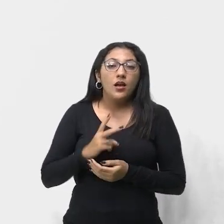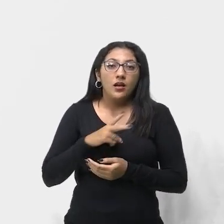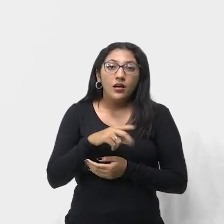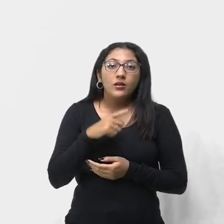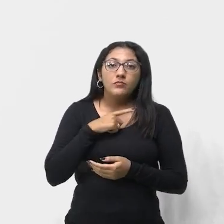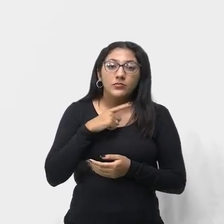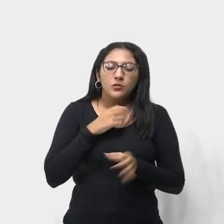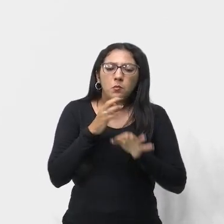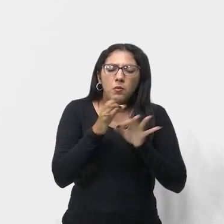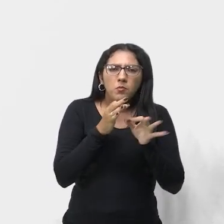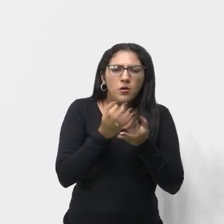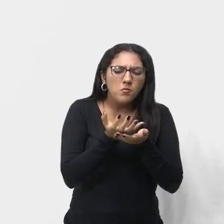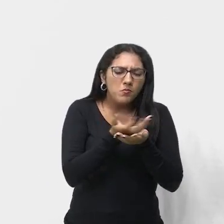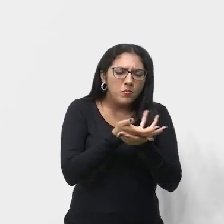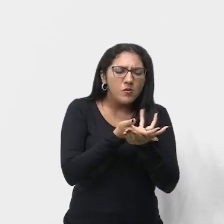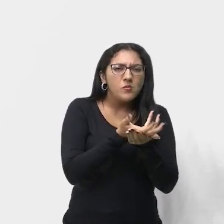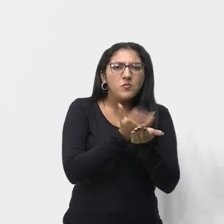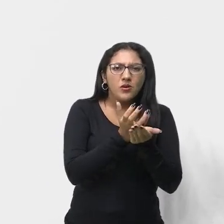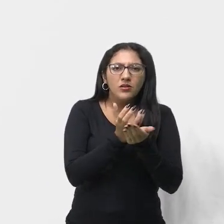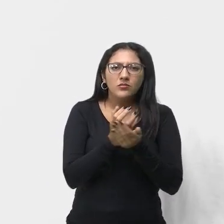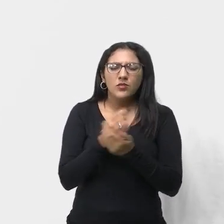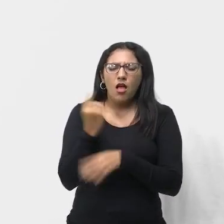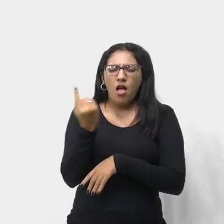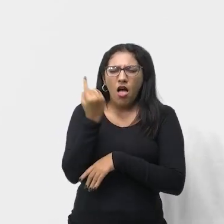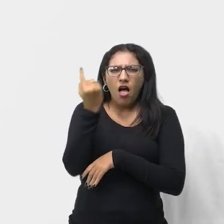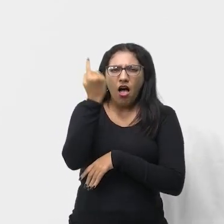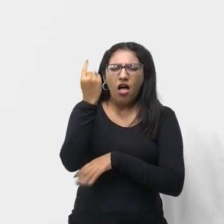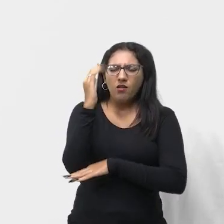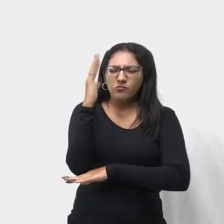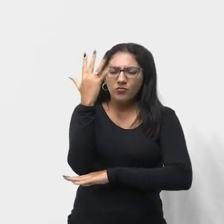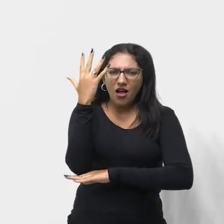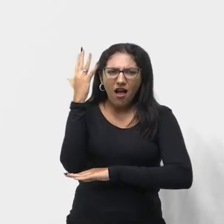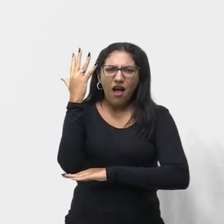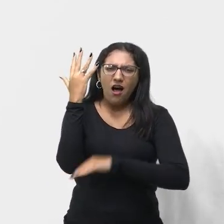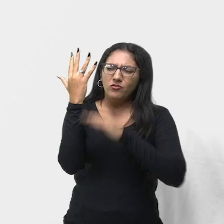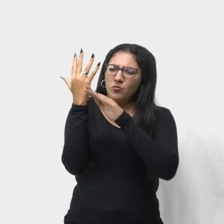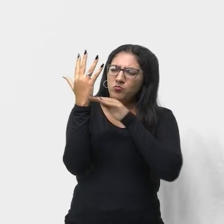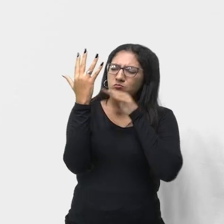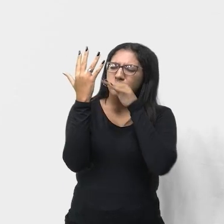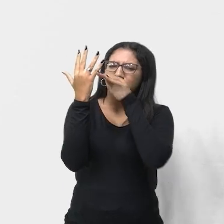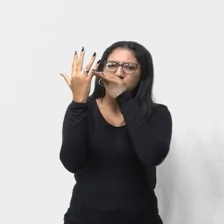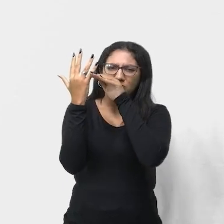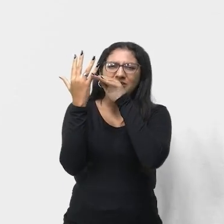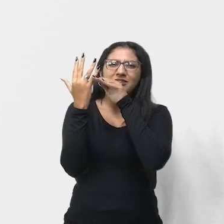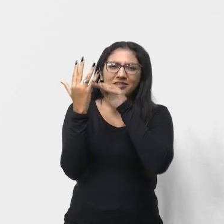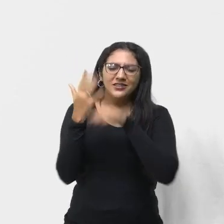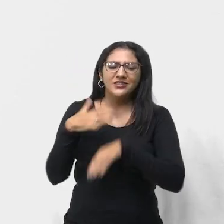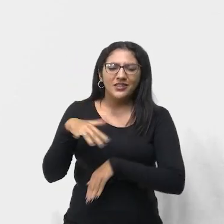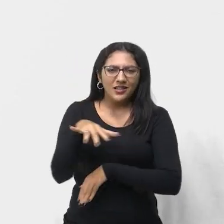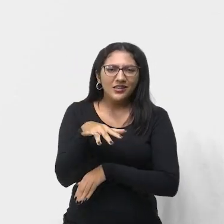feito ali, na maioria das vezes, no alto de galhos de árvores, não é? Próximo da natureza e